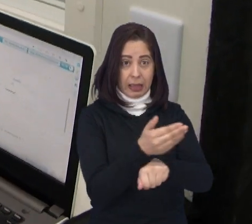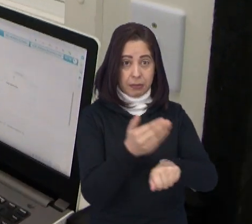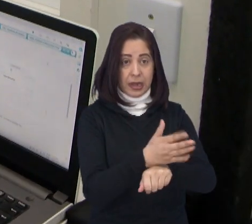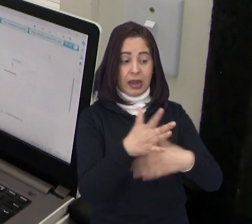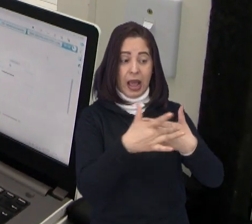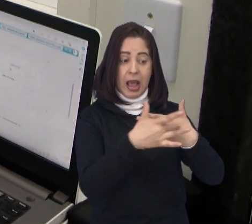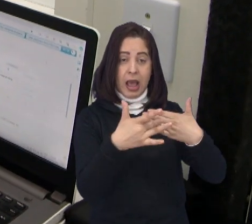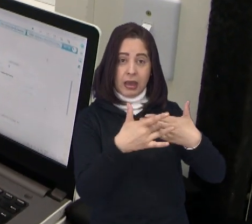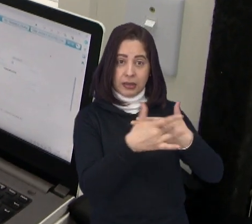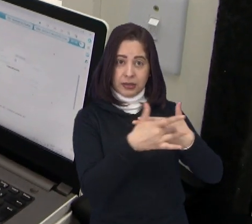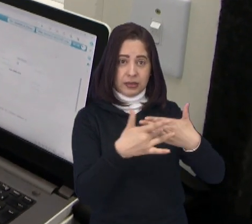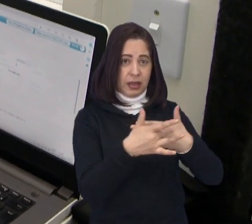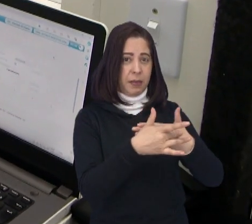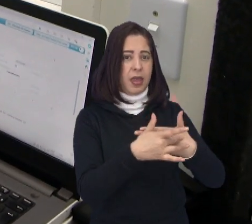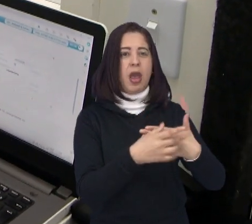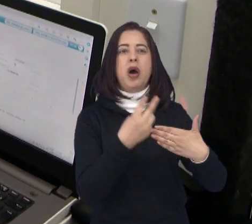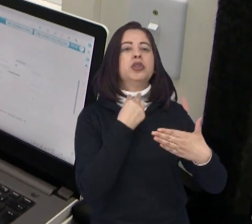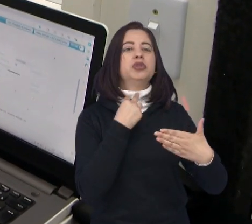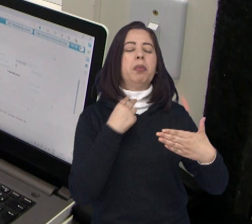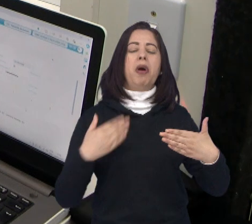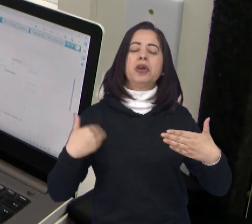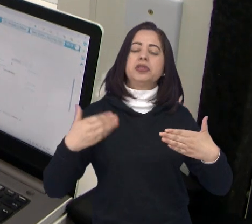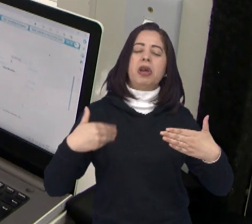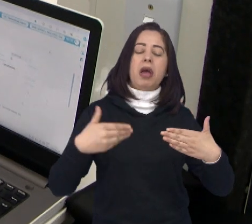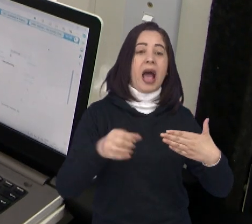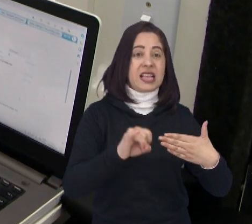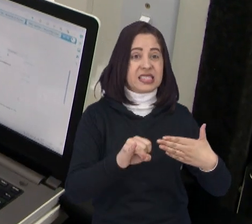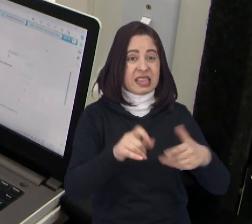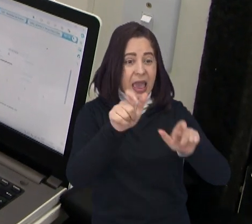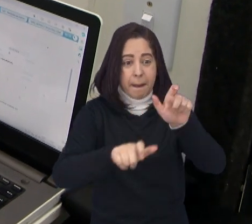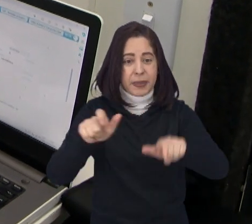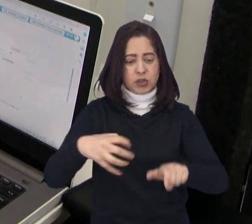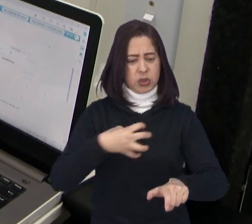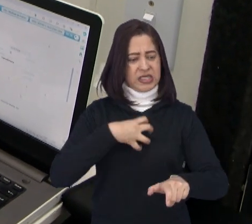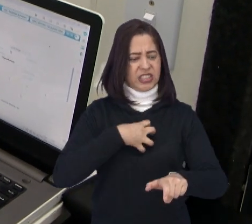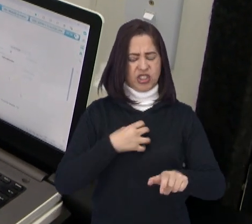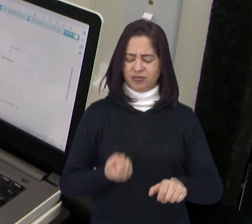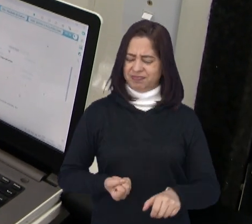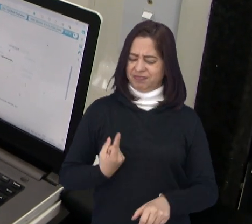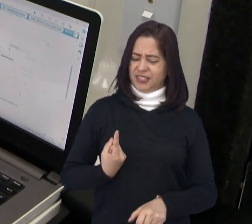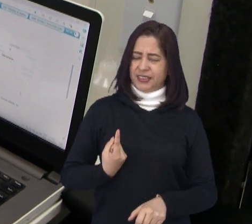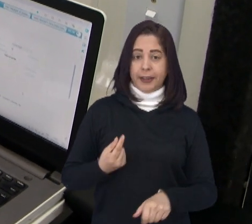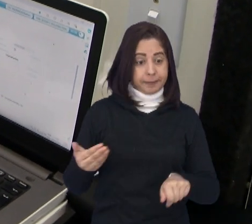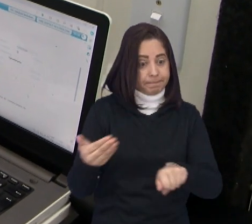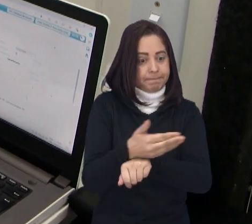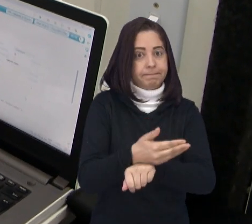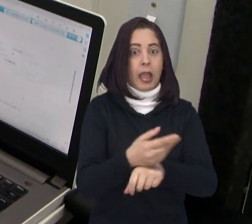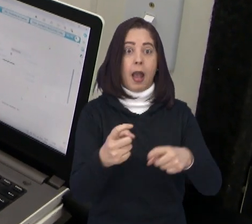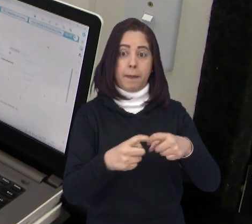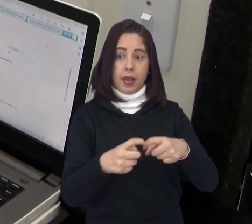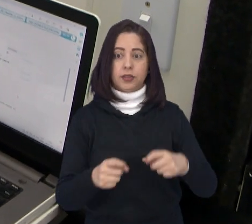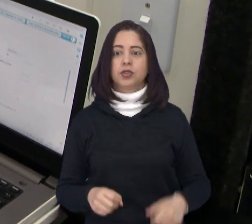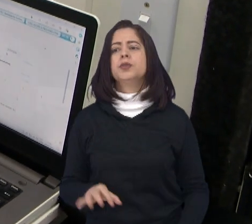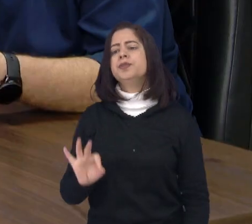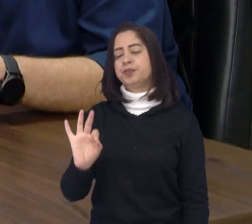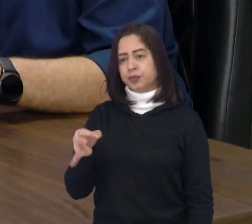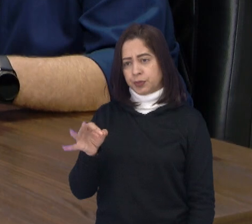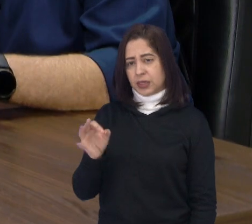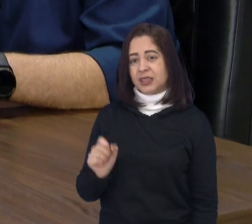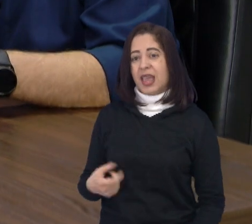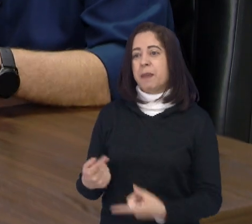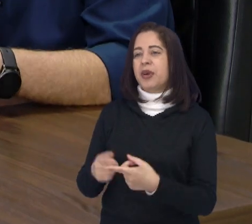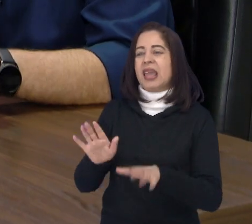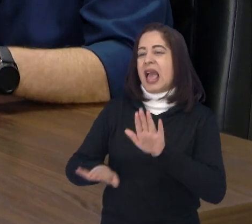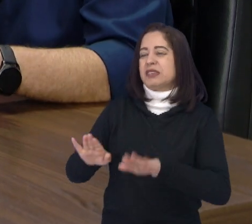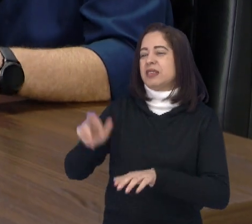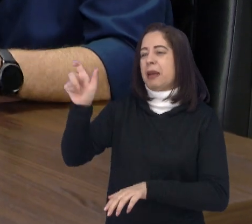deixar, né, e se a pessoa sentir algum desconforto, procurar sempre uma ajuda médica, né? Sim, porque muitas vezes ele acha que é uma coisa